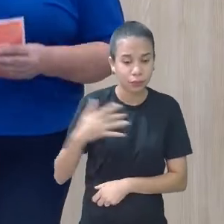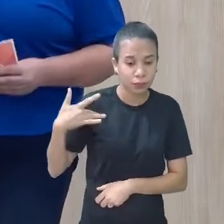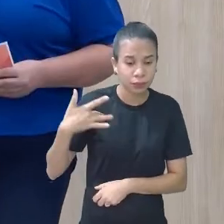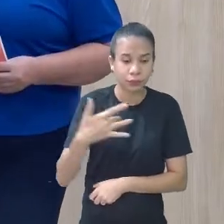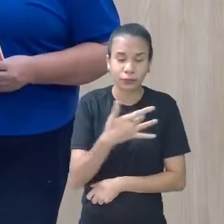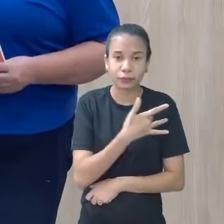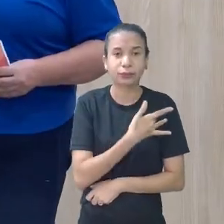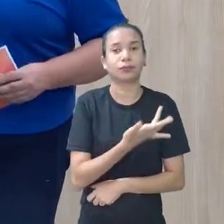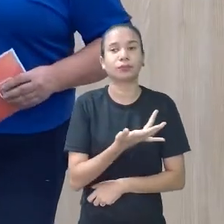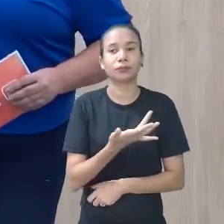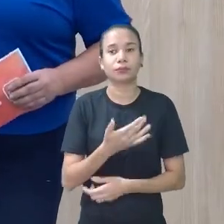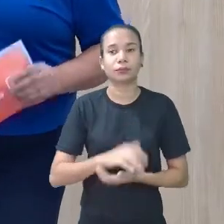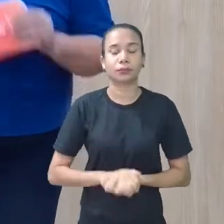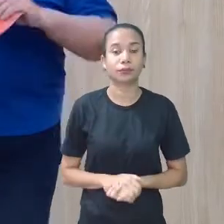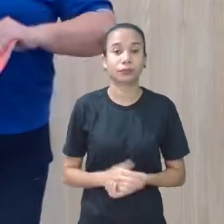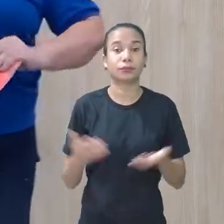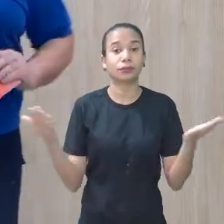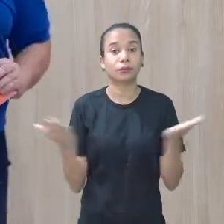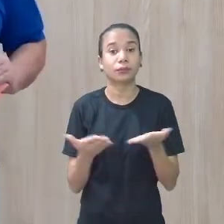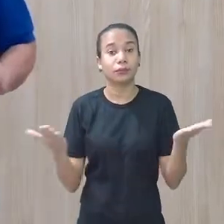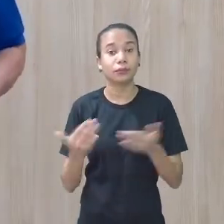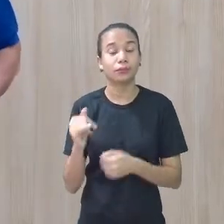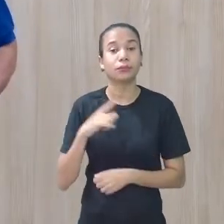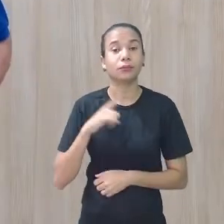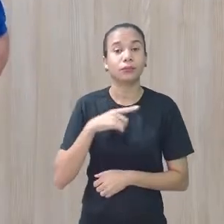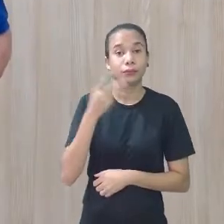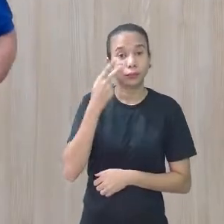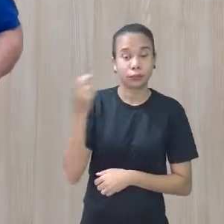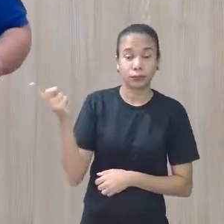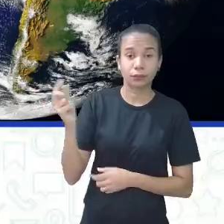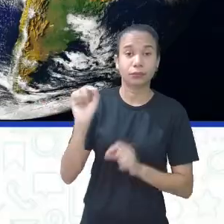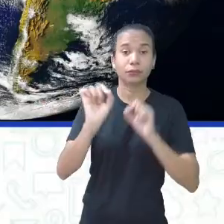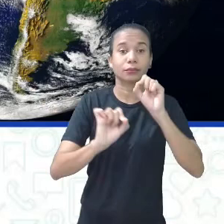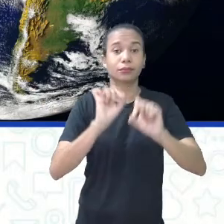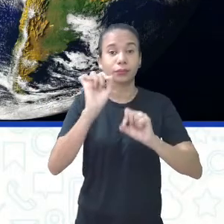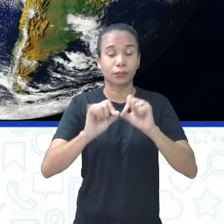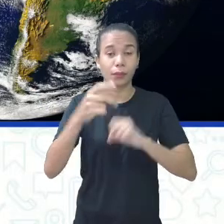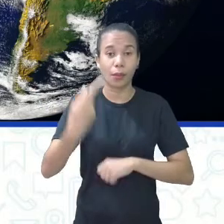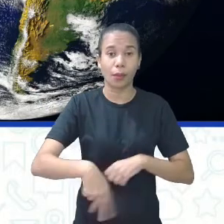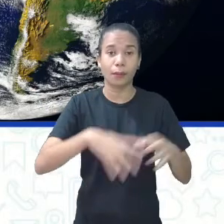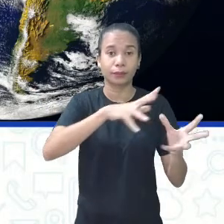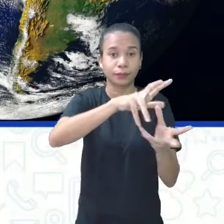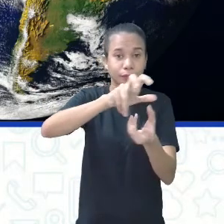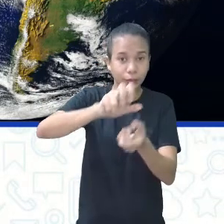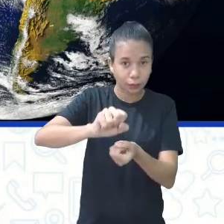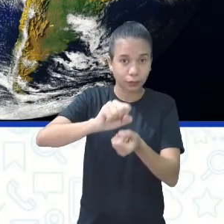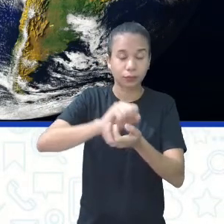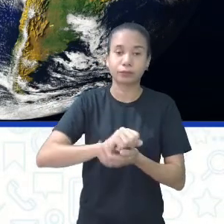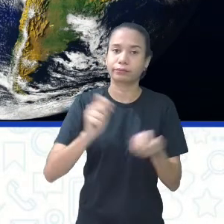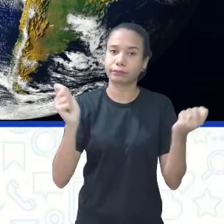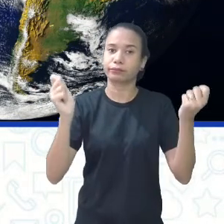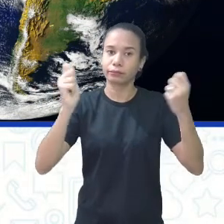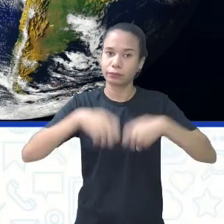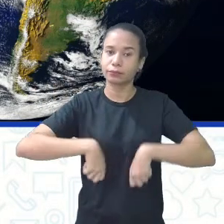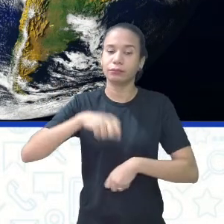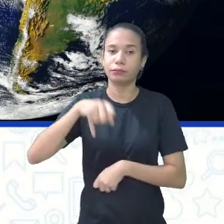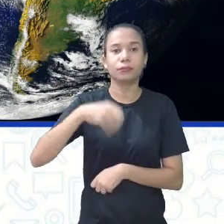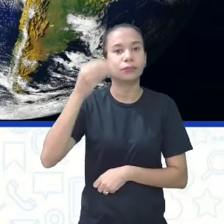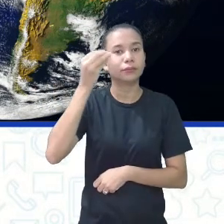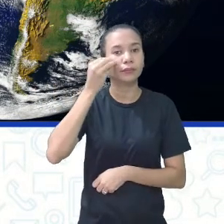saudável, uma boa. E aí eu vou colocar aqui para vocês que da Terra, né, é